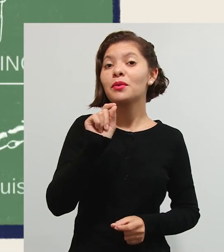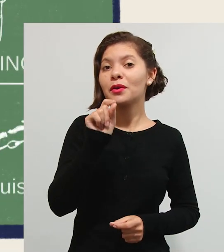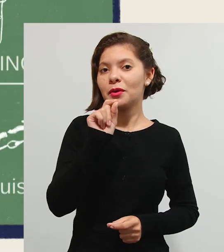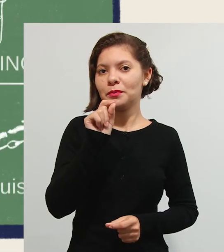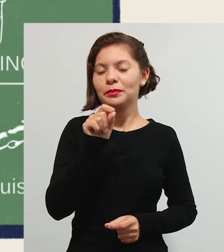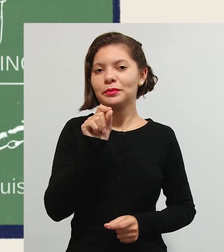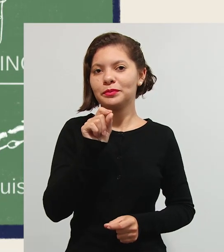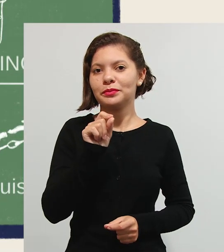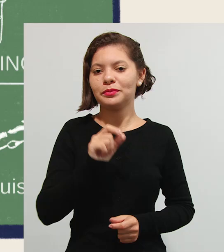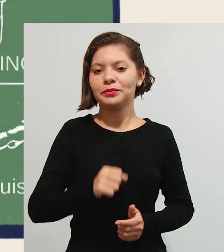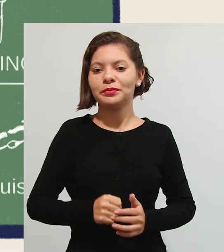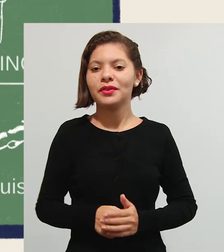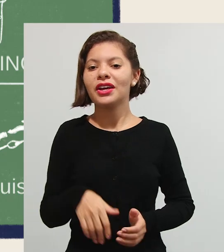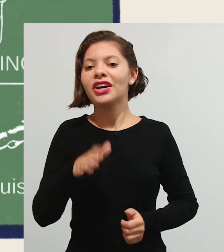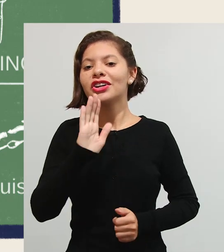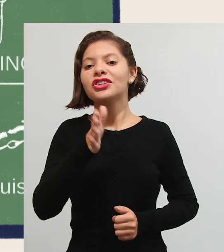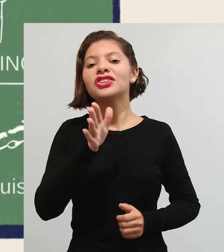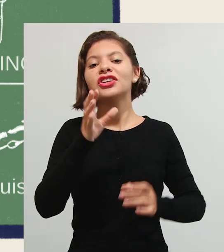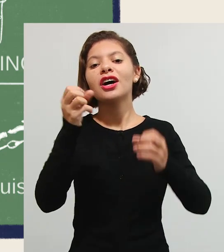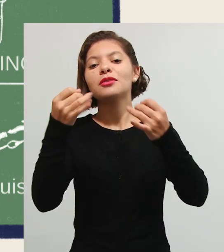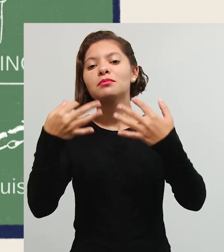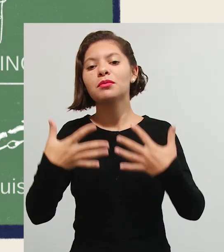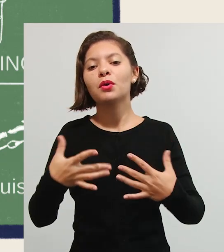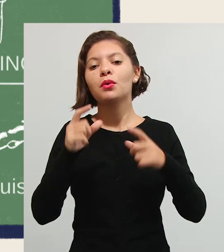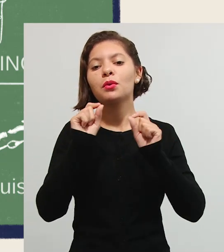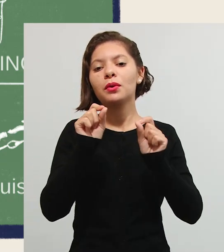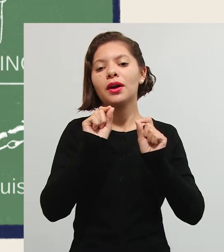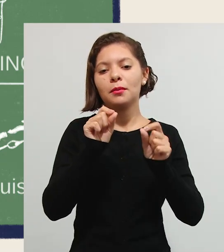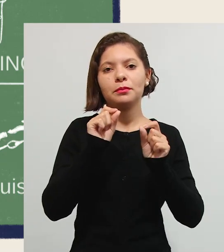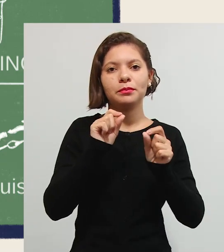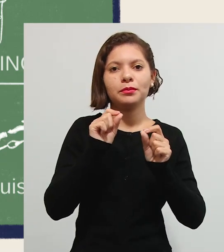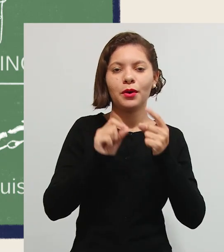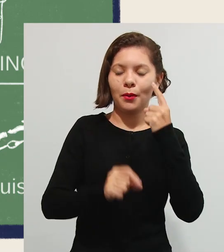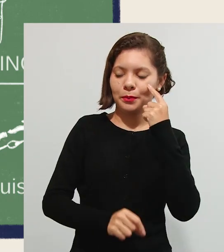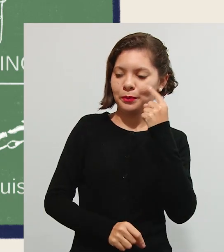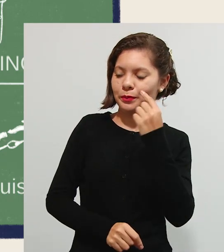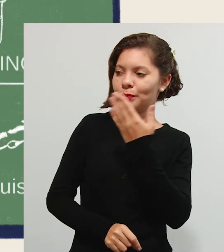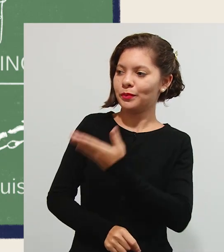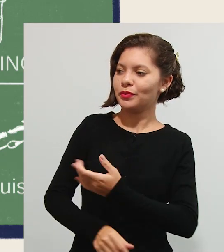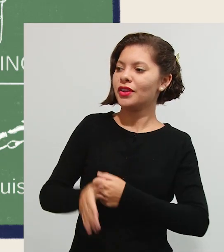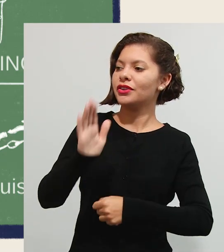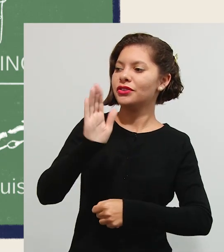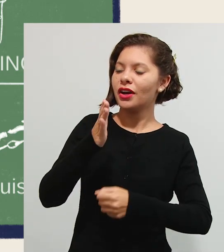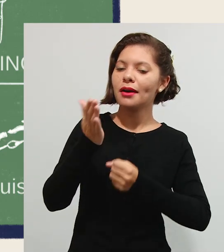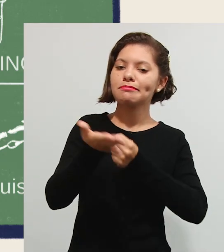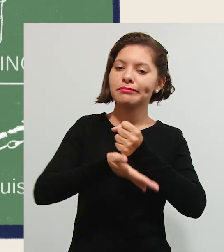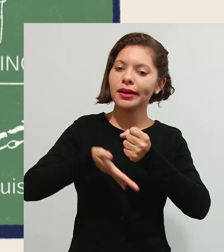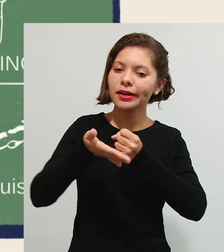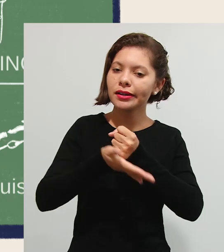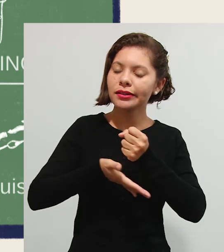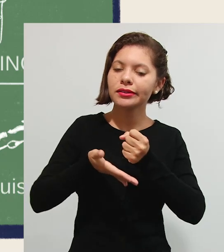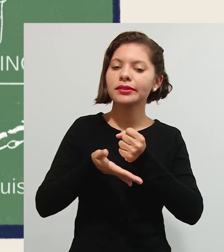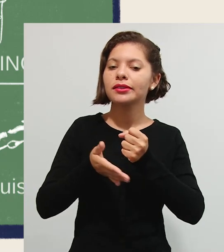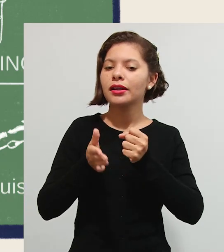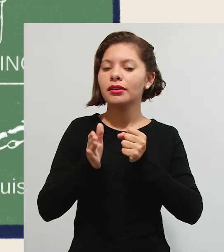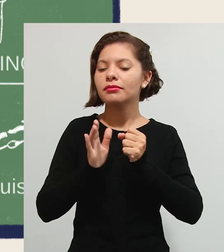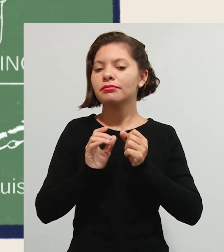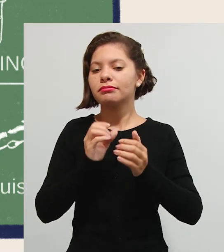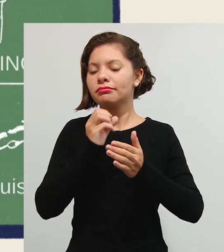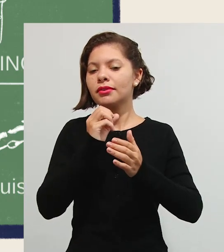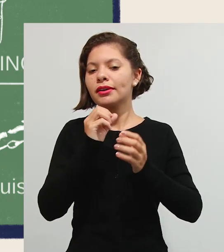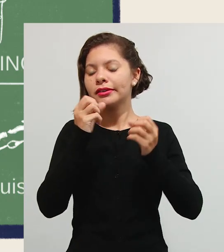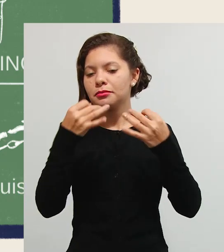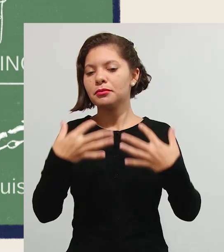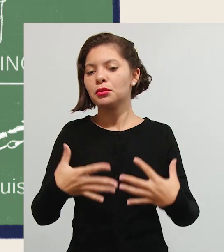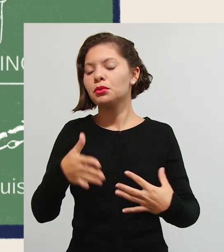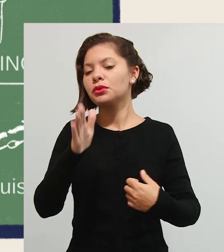continuar, nós vamos, né, já fizemos esse percurso, já olhamos a base, o processo, e